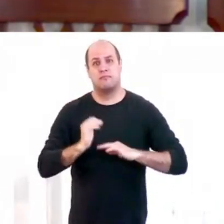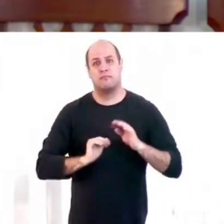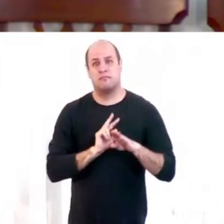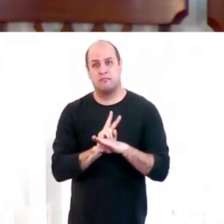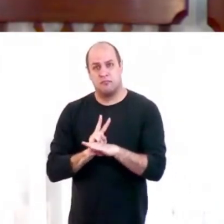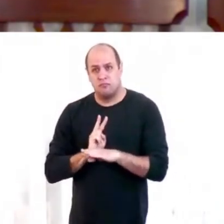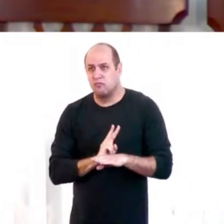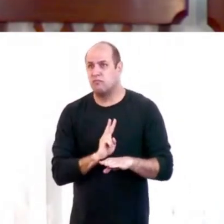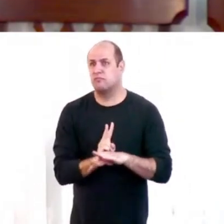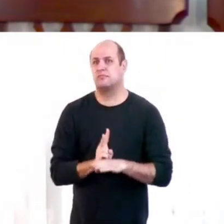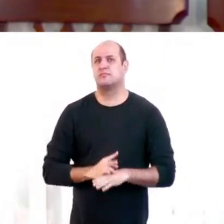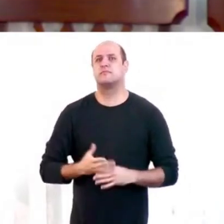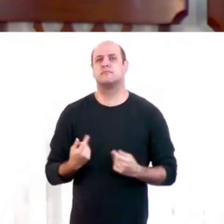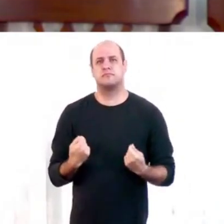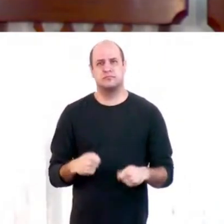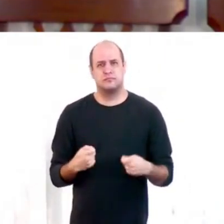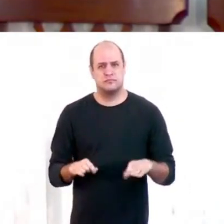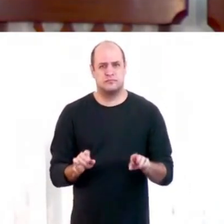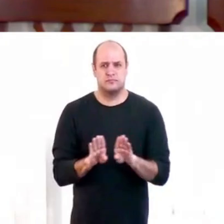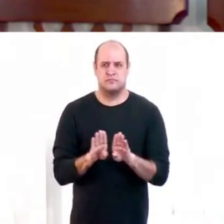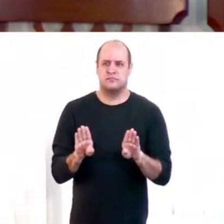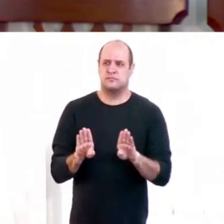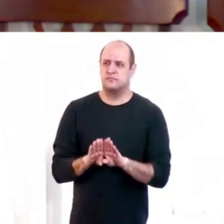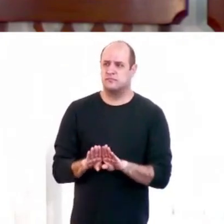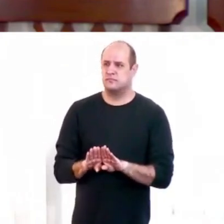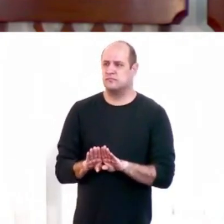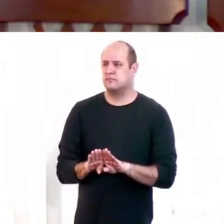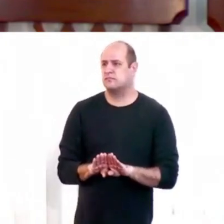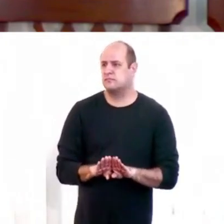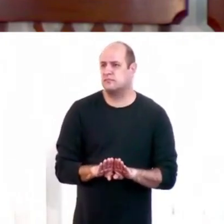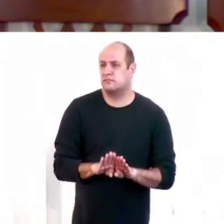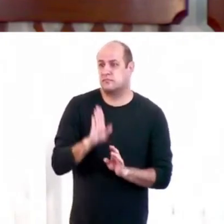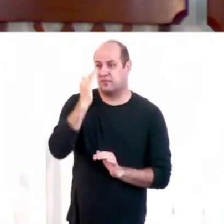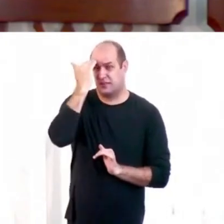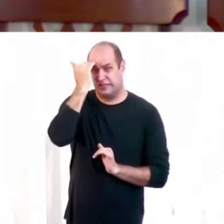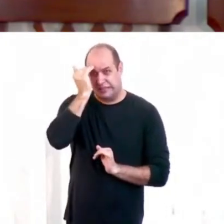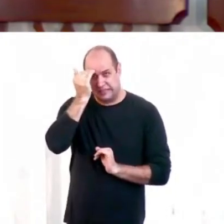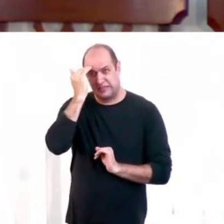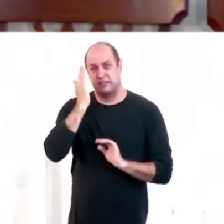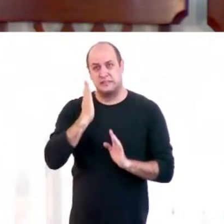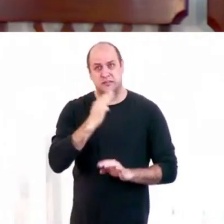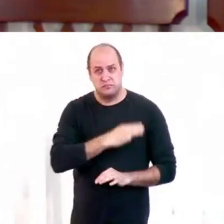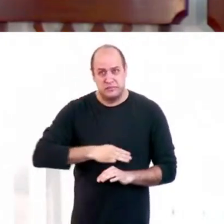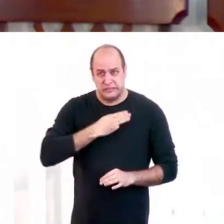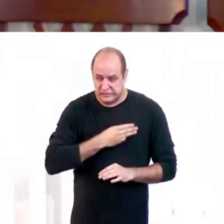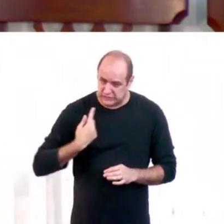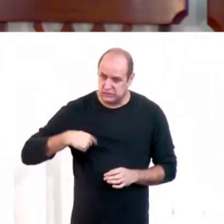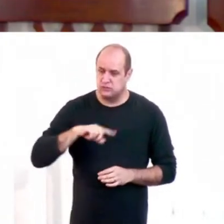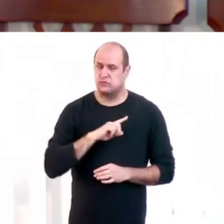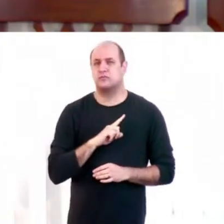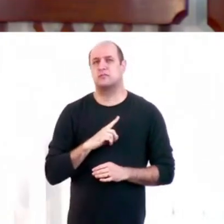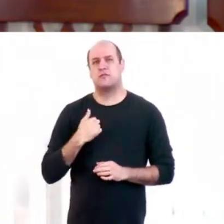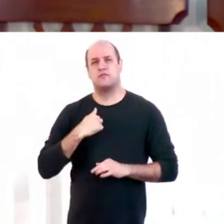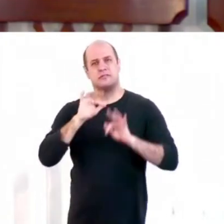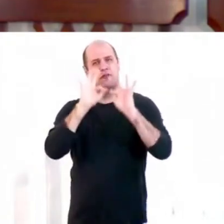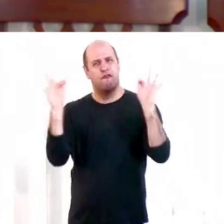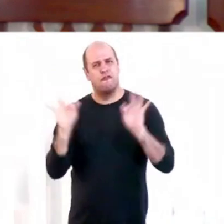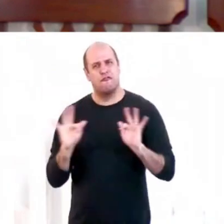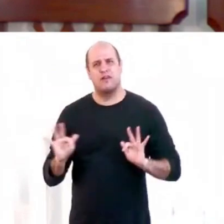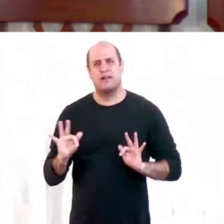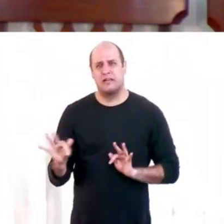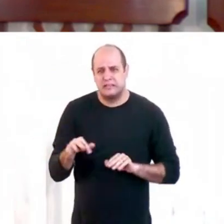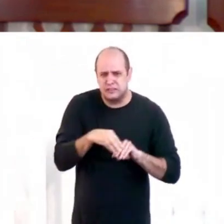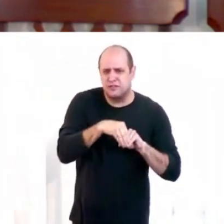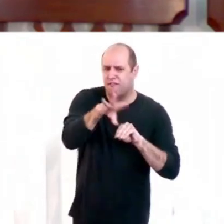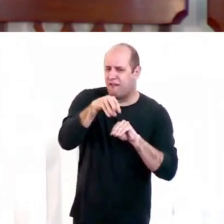pastoreada, e eles têm sido assim, têm entendido a nossa missão. Por isso me alegro e queria compartilhar